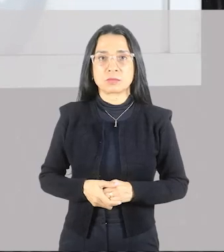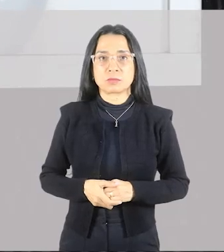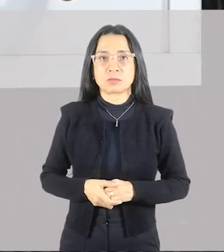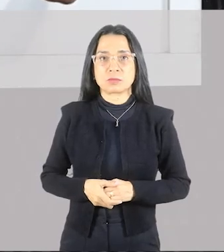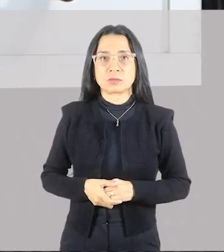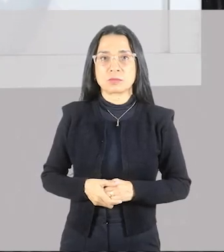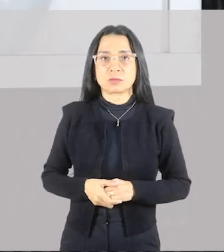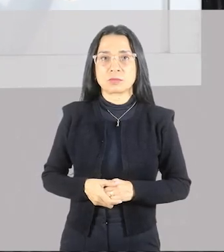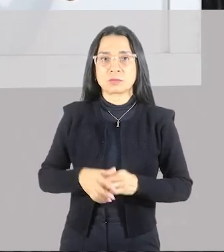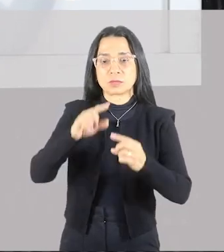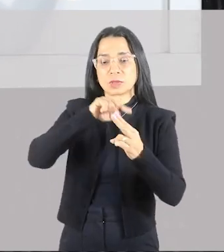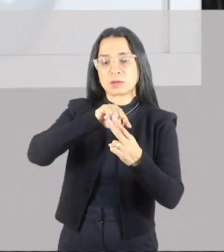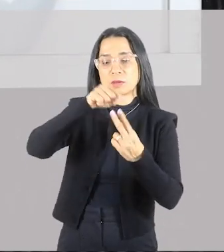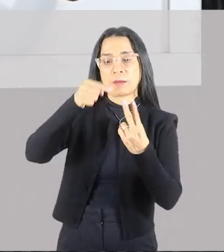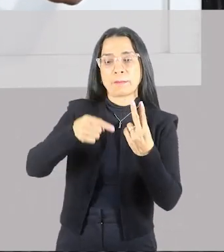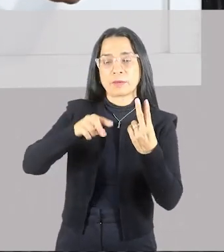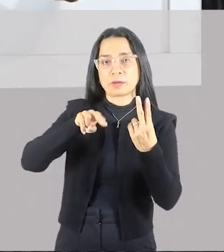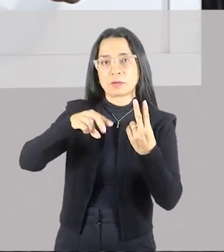3,14, né?